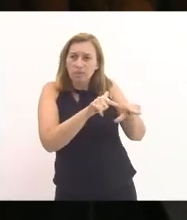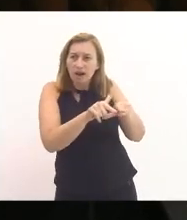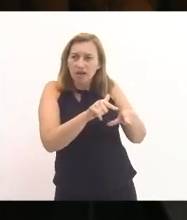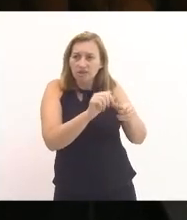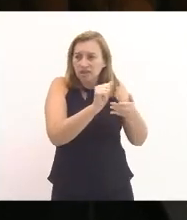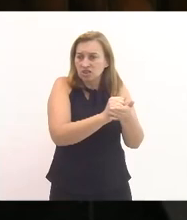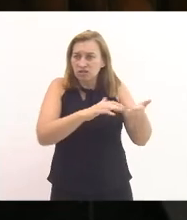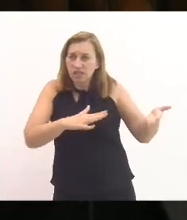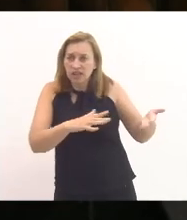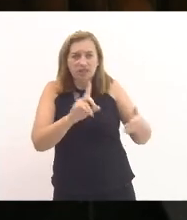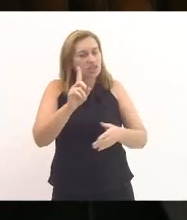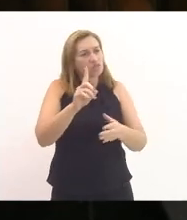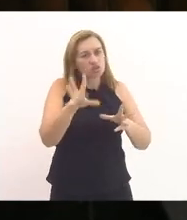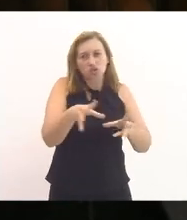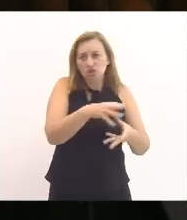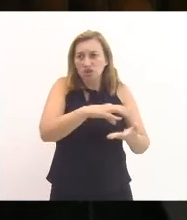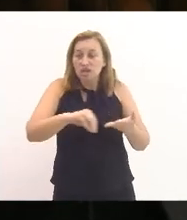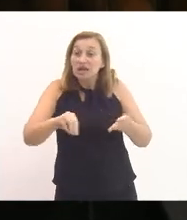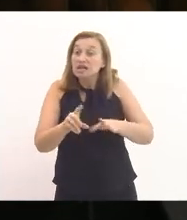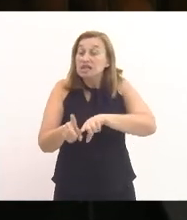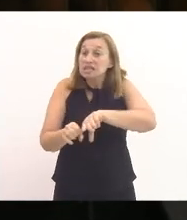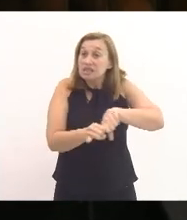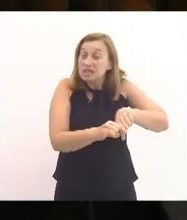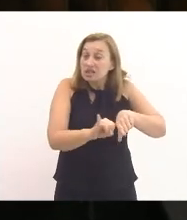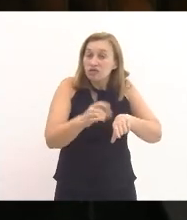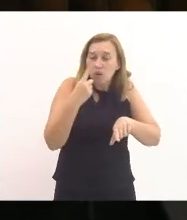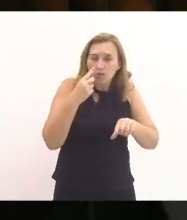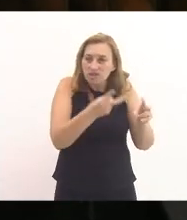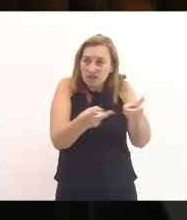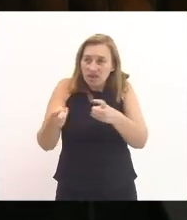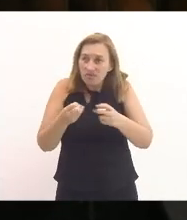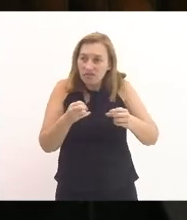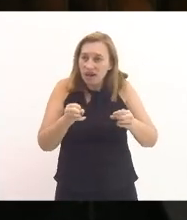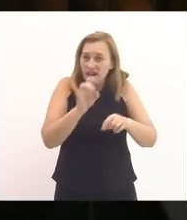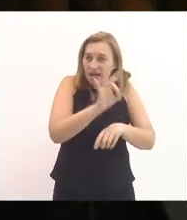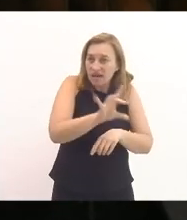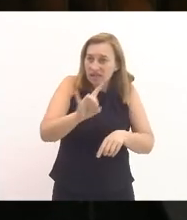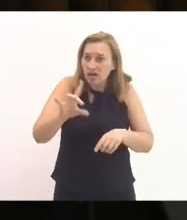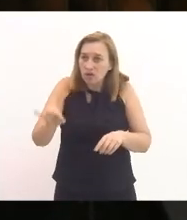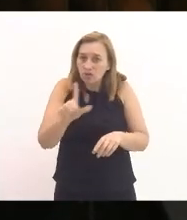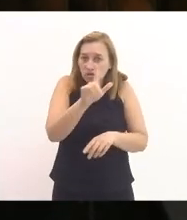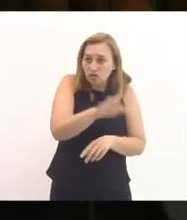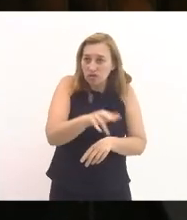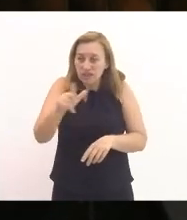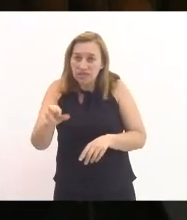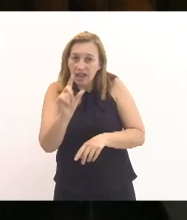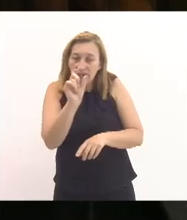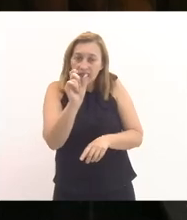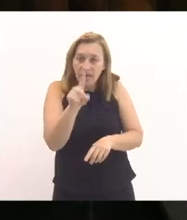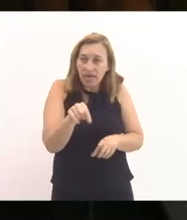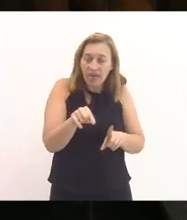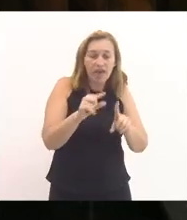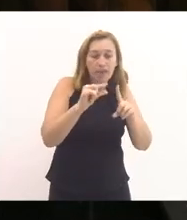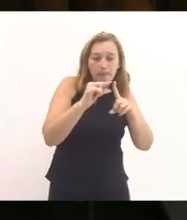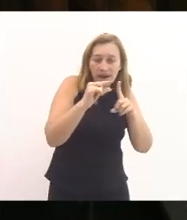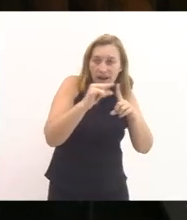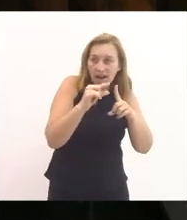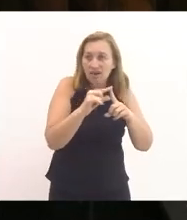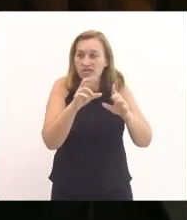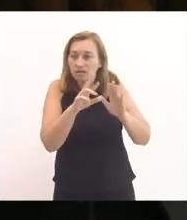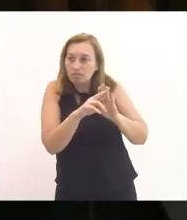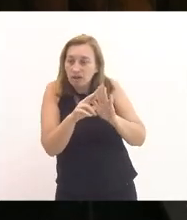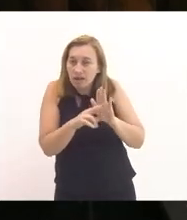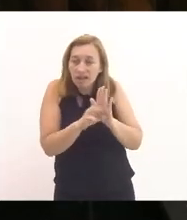se funções desapareceram Se você pegar atribuições de um de outro o que vai diferenciar é uma palavra um pequeno termo ali